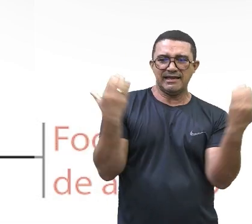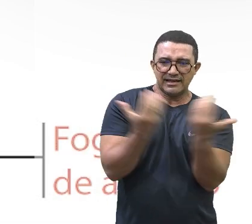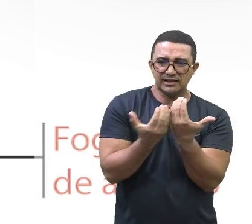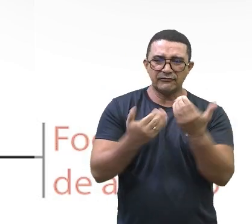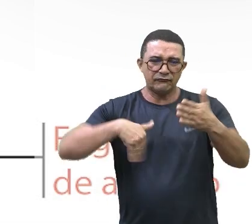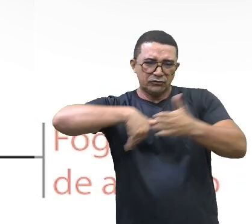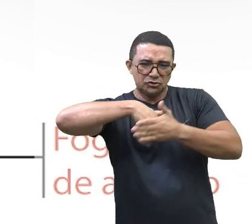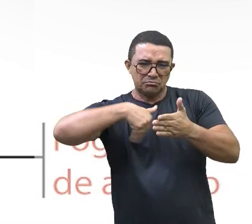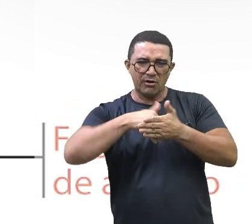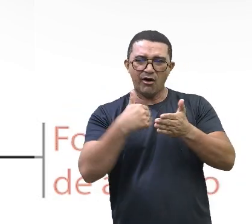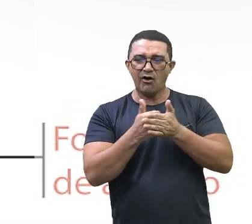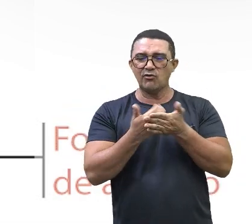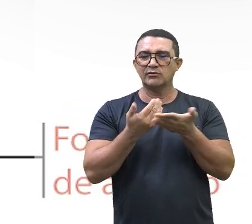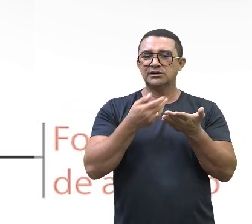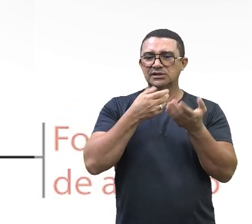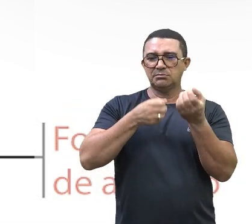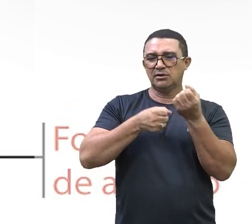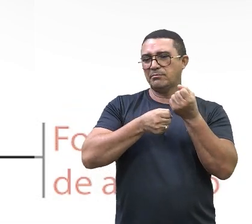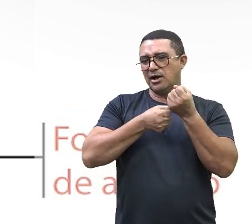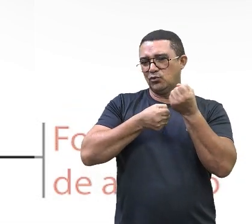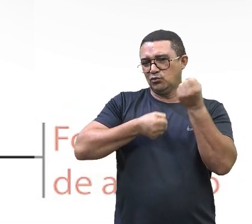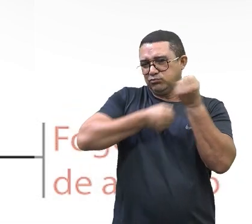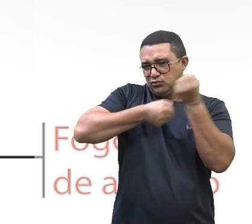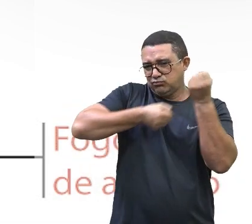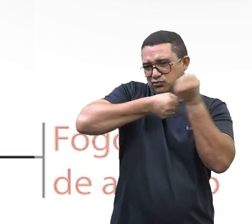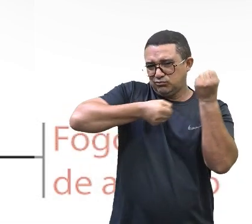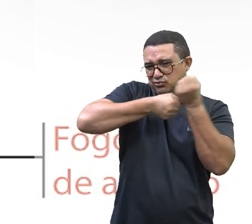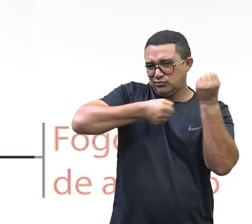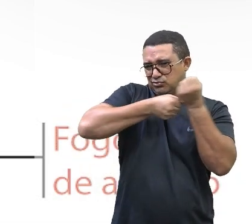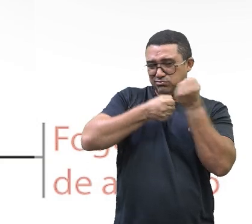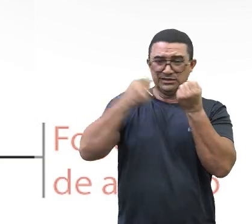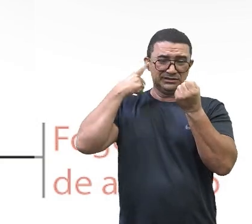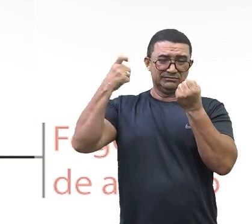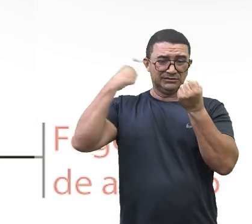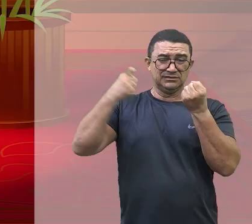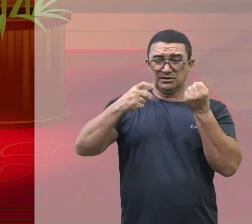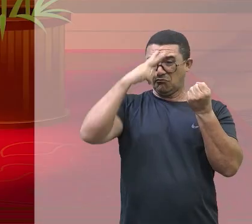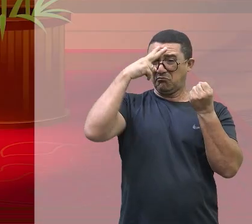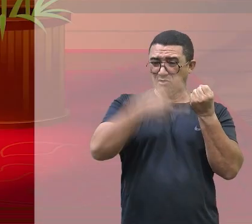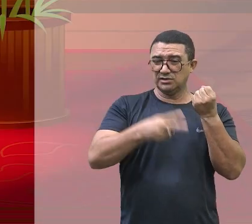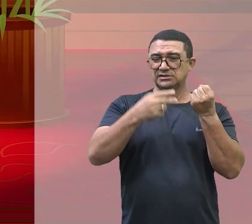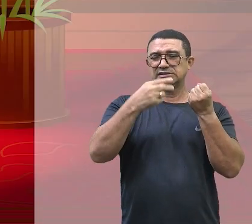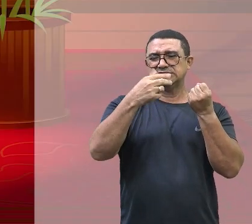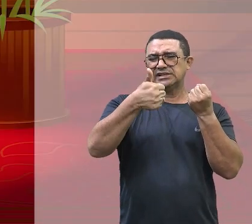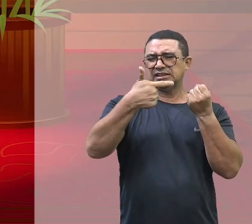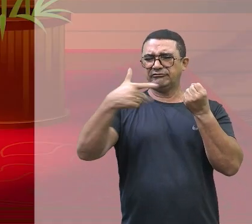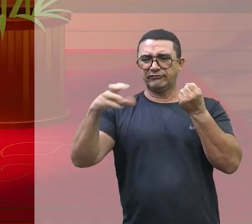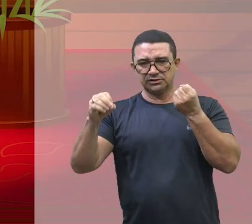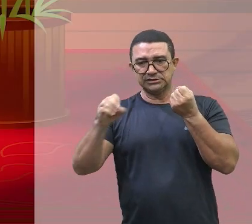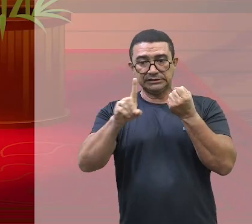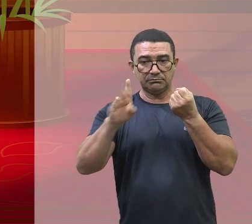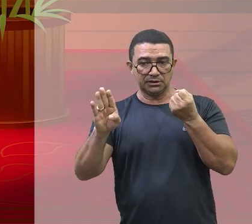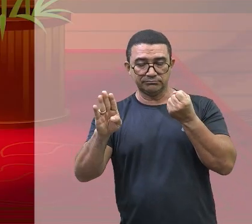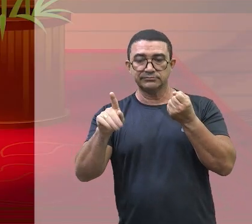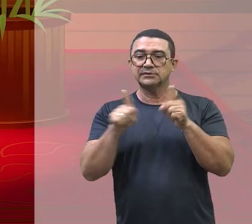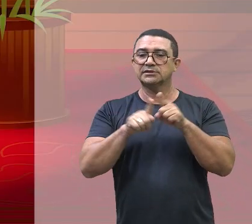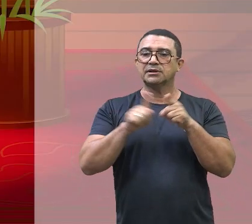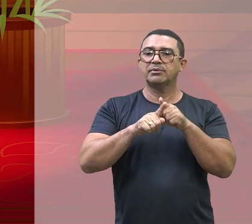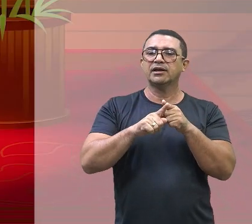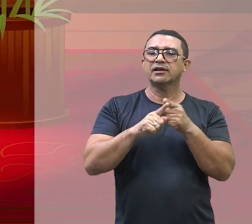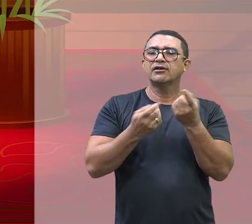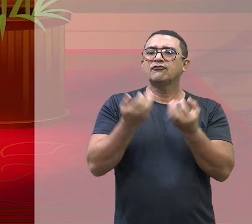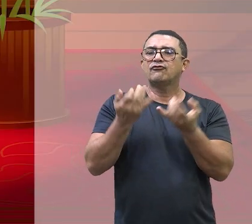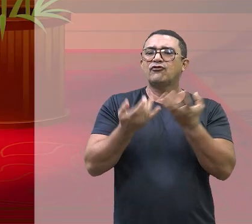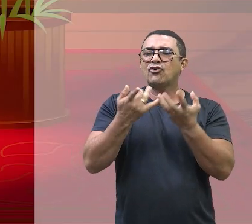usar uma vuvuzela, já é 120 decibéis. E os fogos de artifício que são